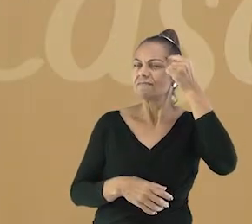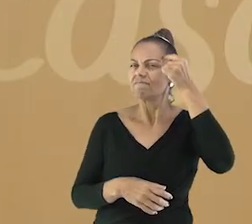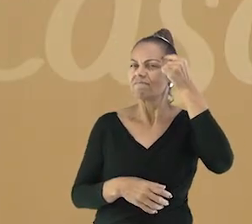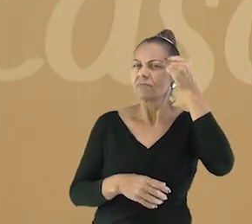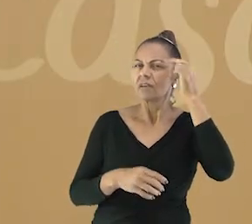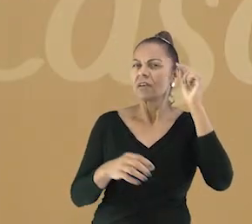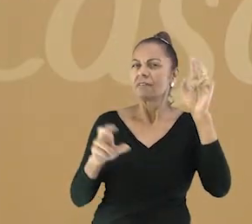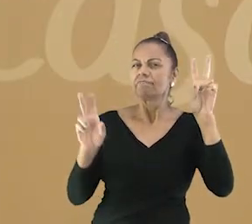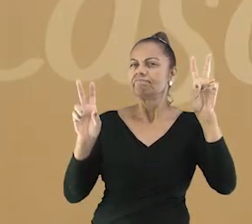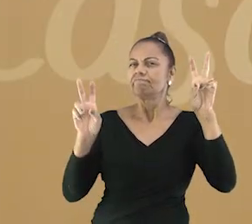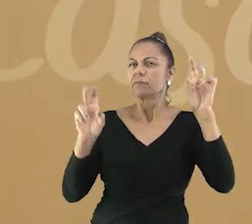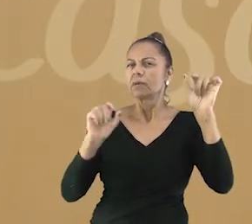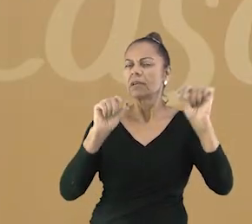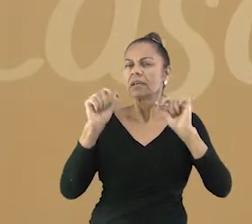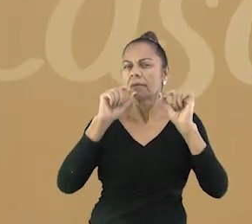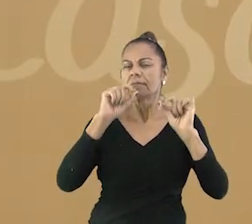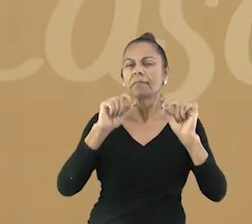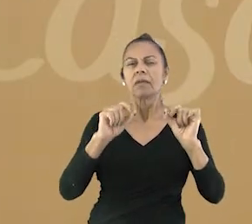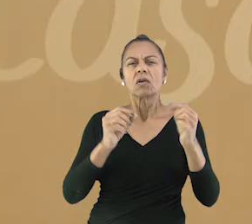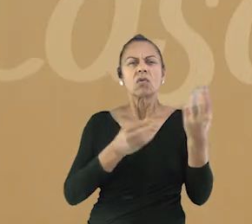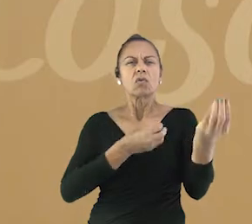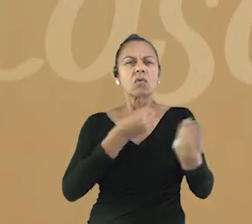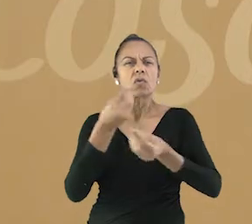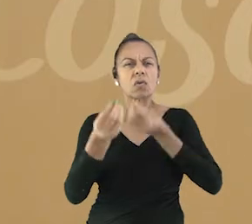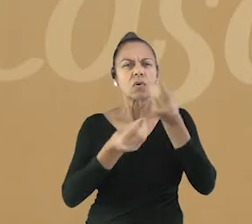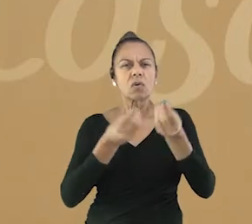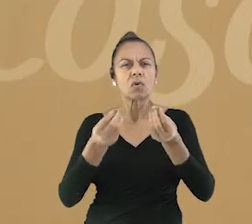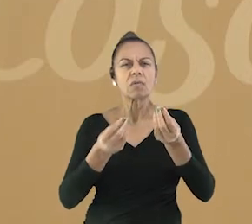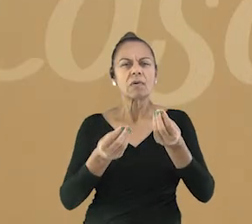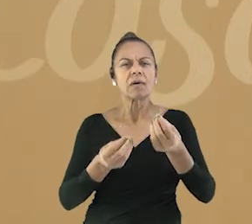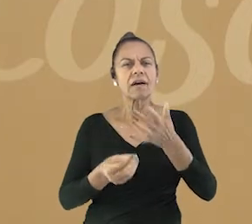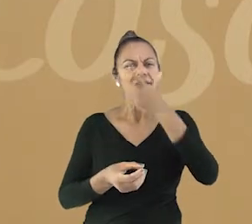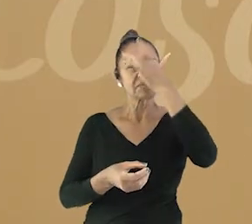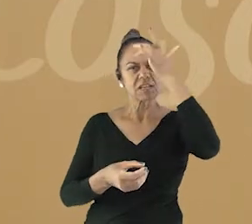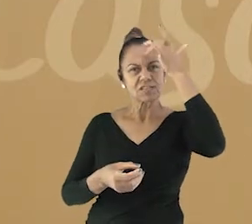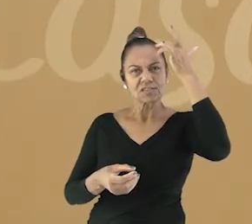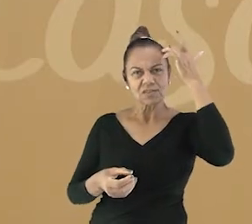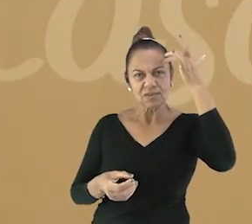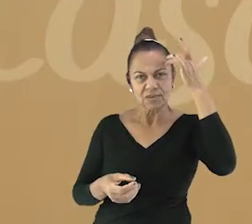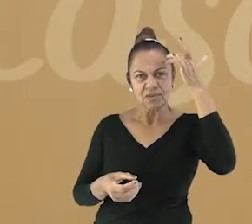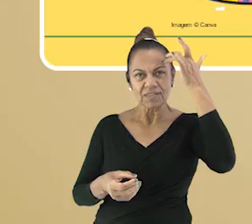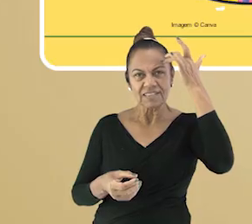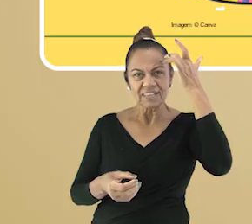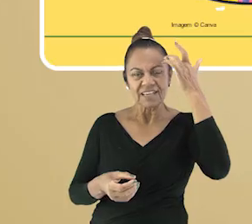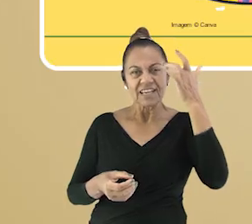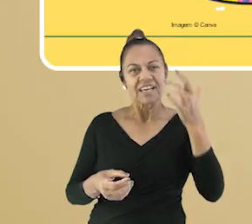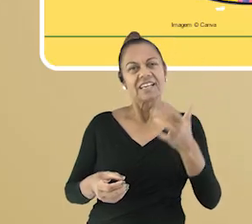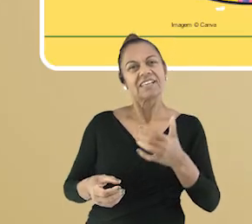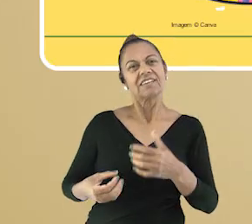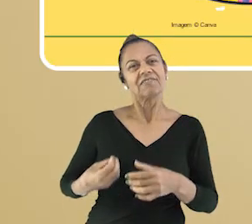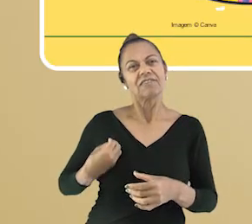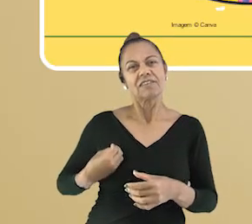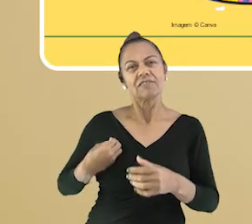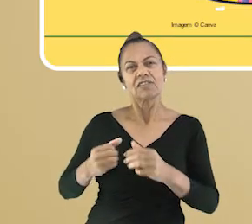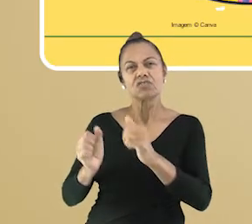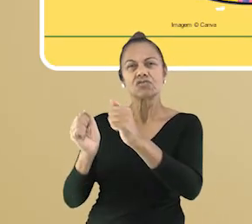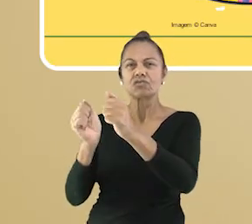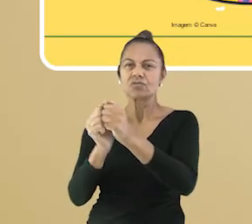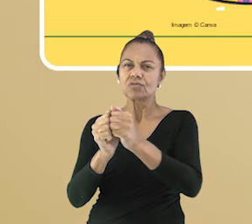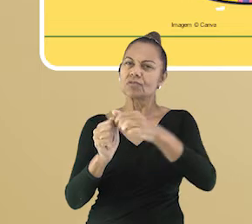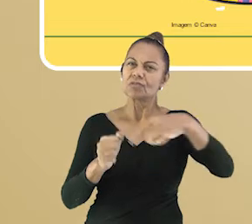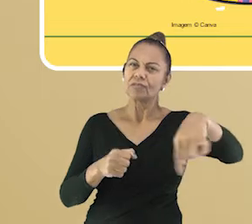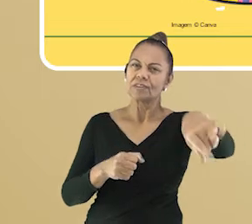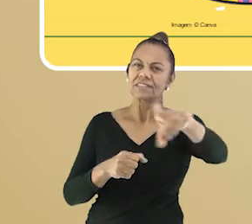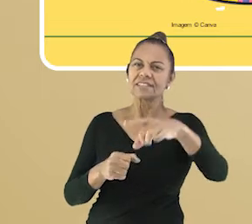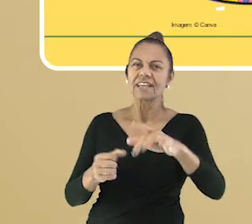estiverem, sobre como são as pessoas que convivem com você. Vamos fazer a nossa primeira atividade